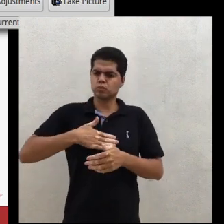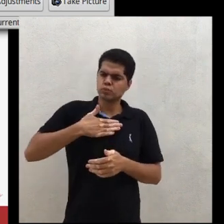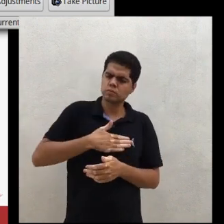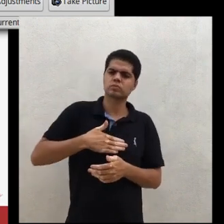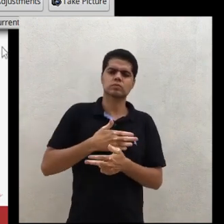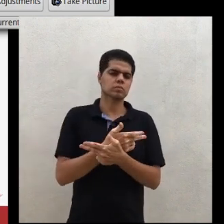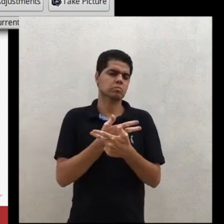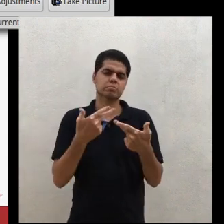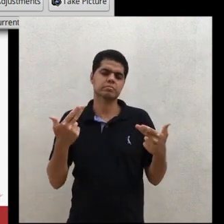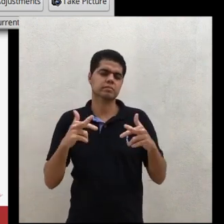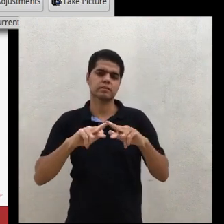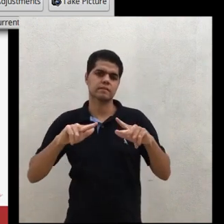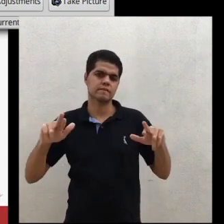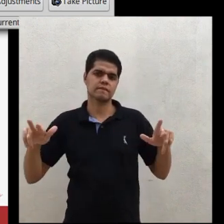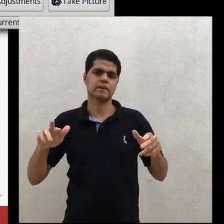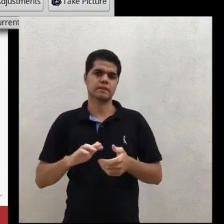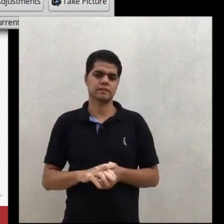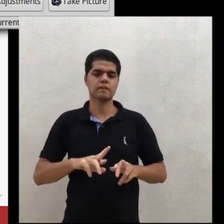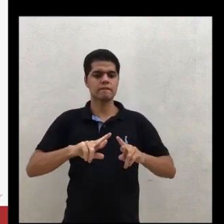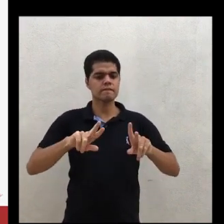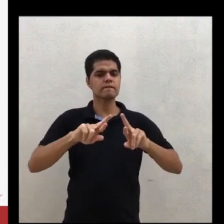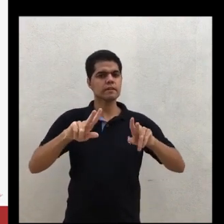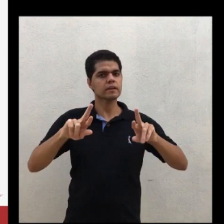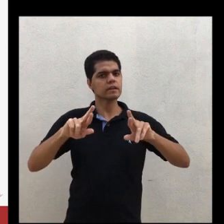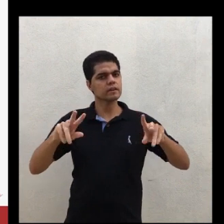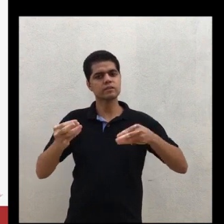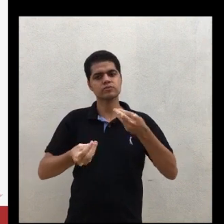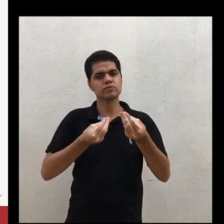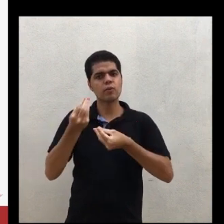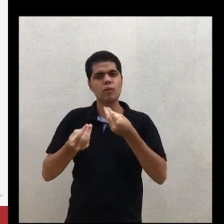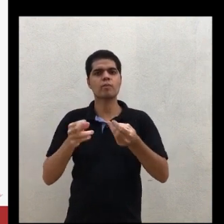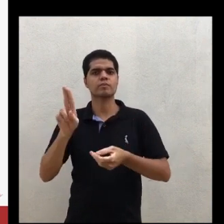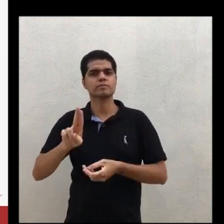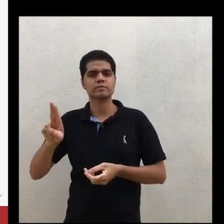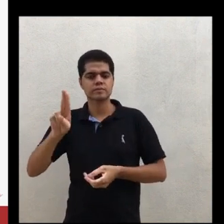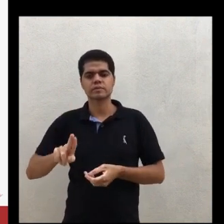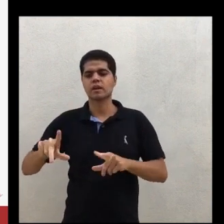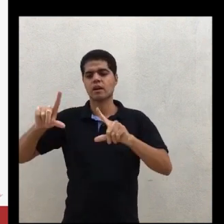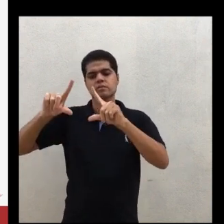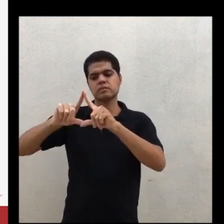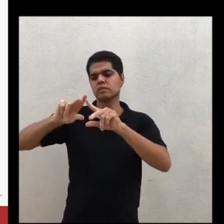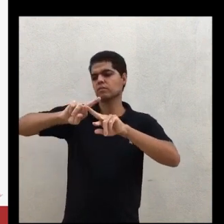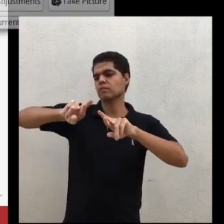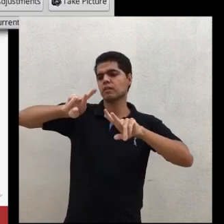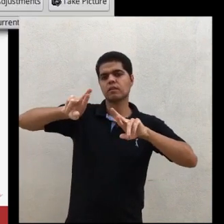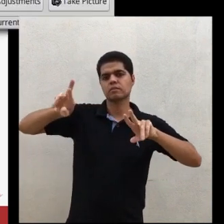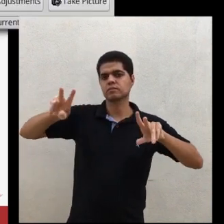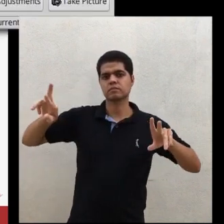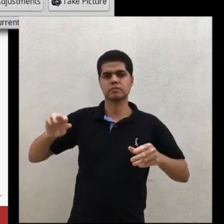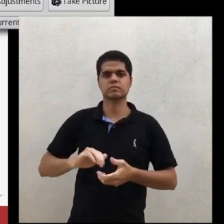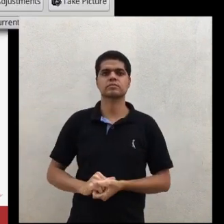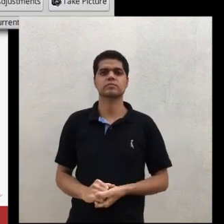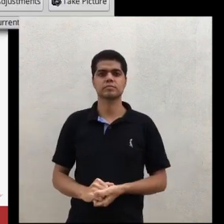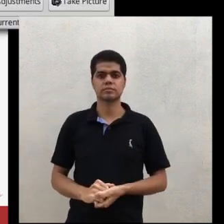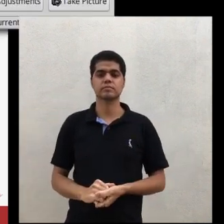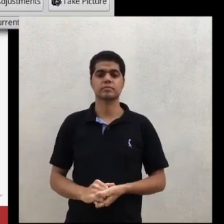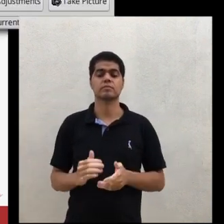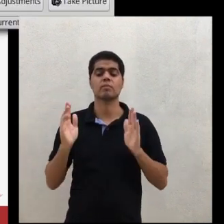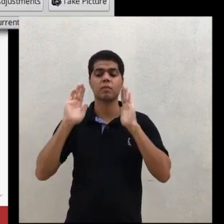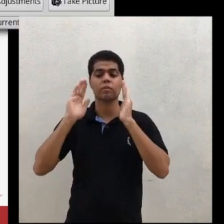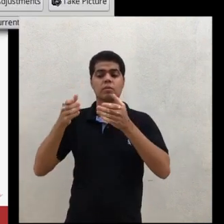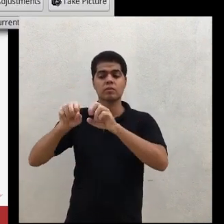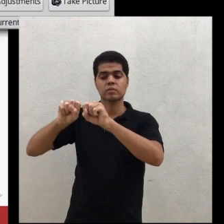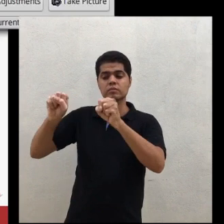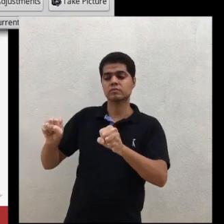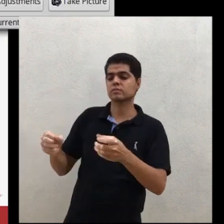trabalhar, poderia ser triângulo, gaussiana. Mas vamos voltar aqui ao nosso sistema de recursos humanos, tá? Então, eu